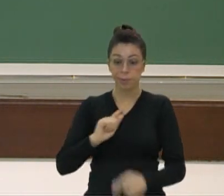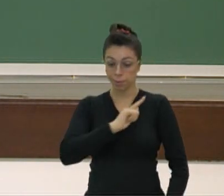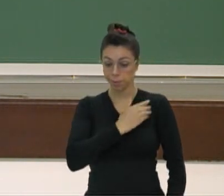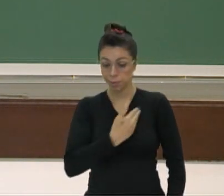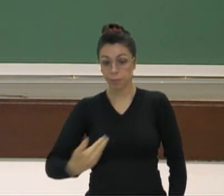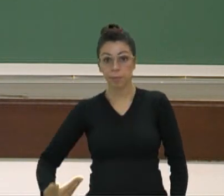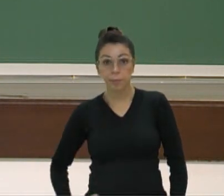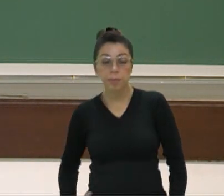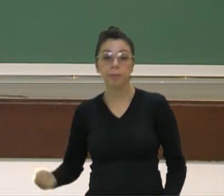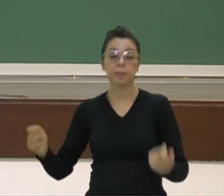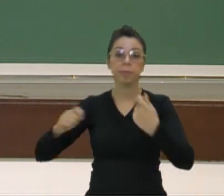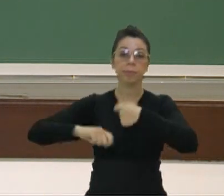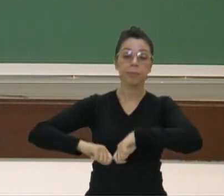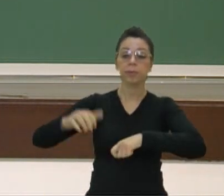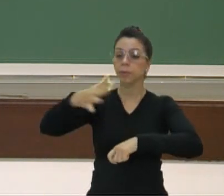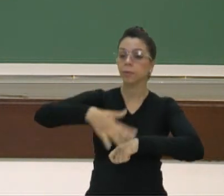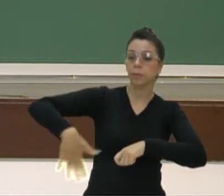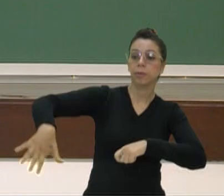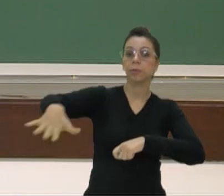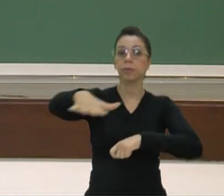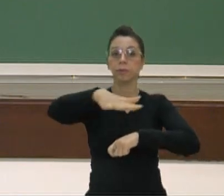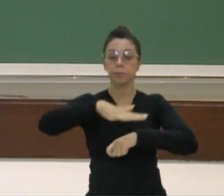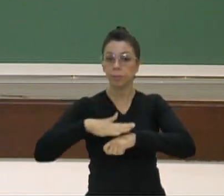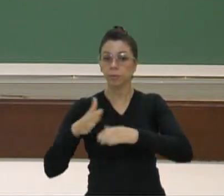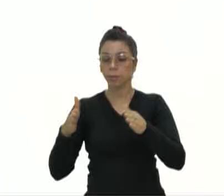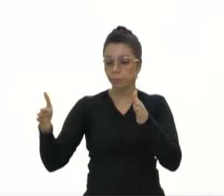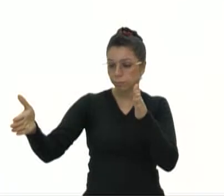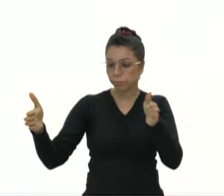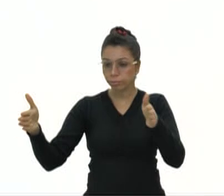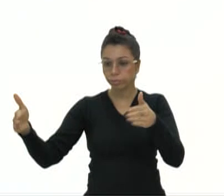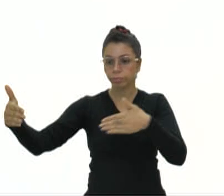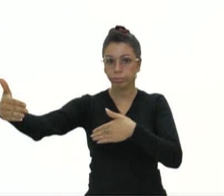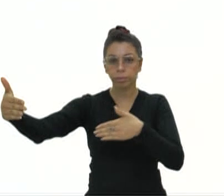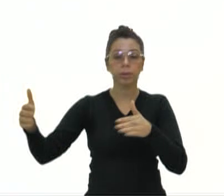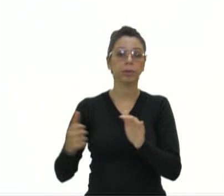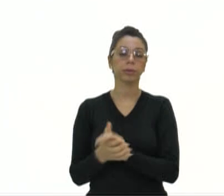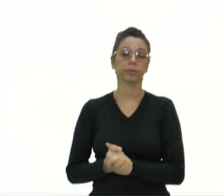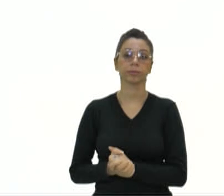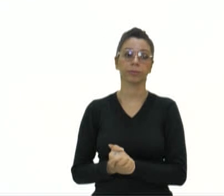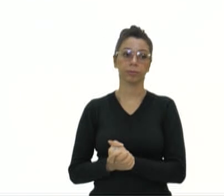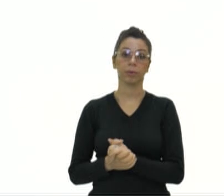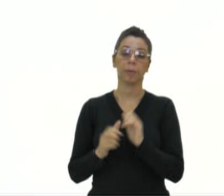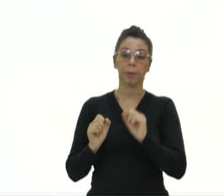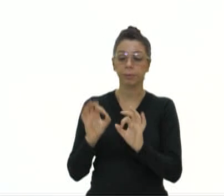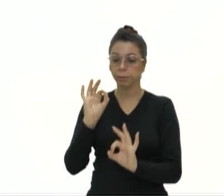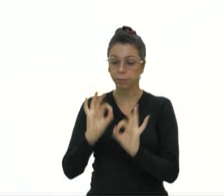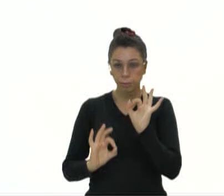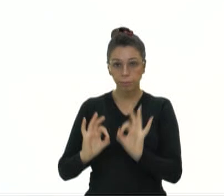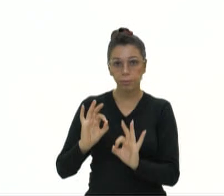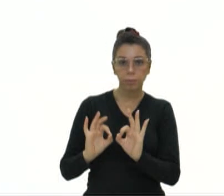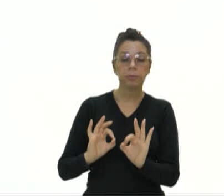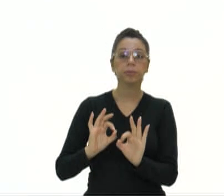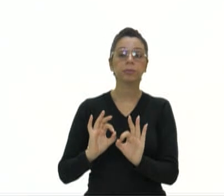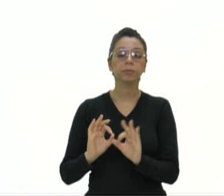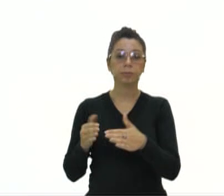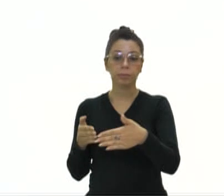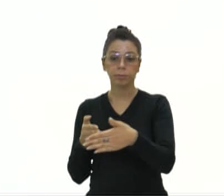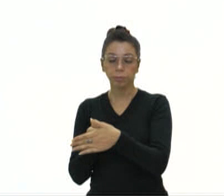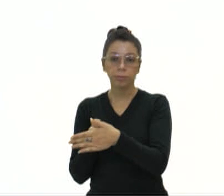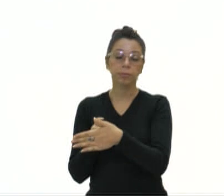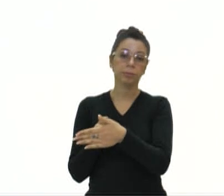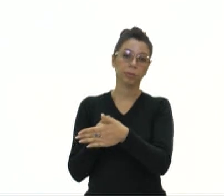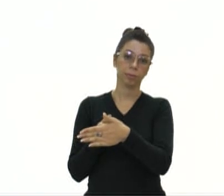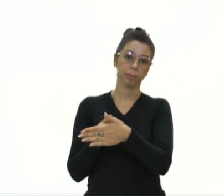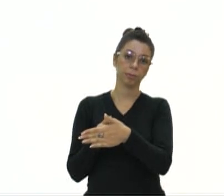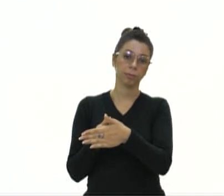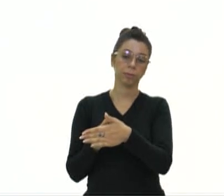tem que estar em cima de um território delimitado, e que deve ser organizado através de limites,